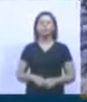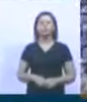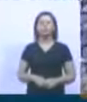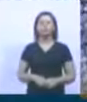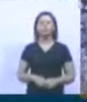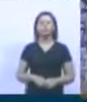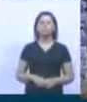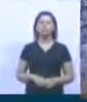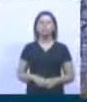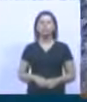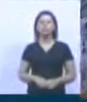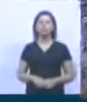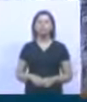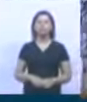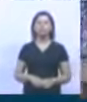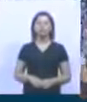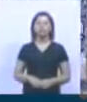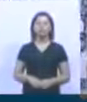continuamente.